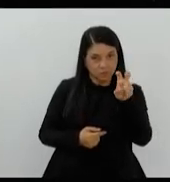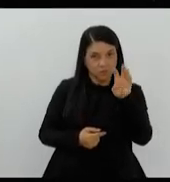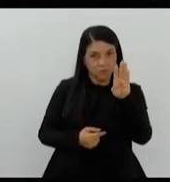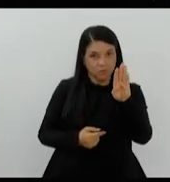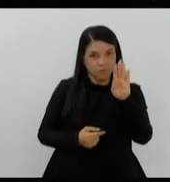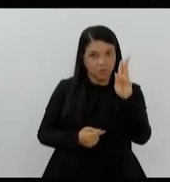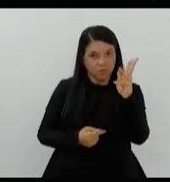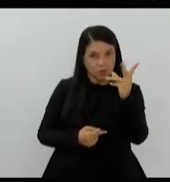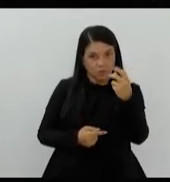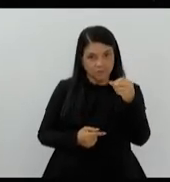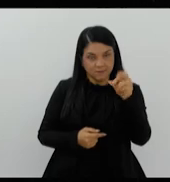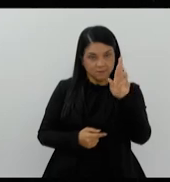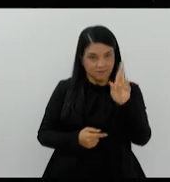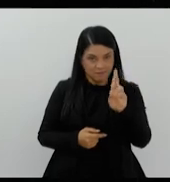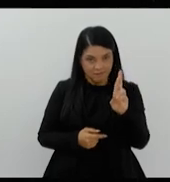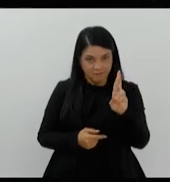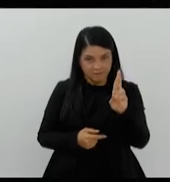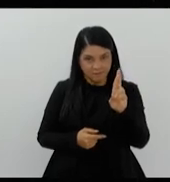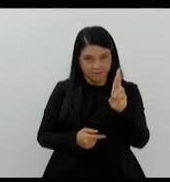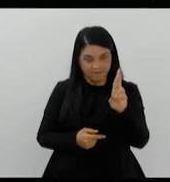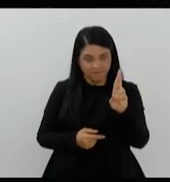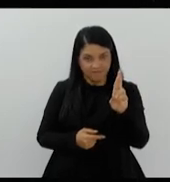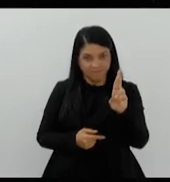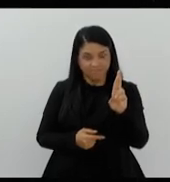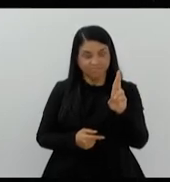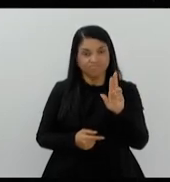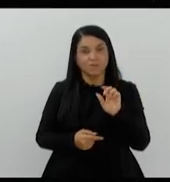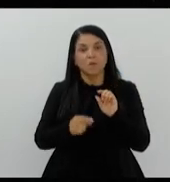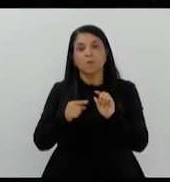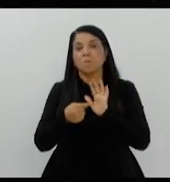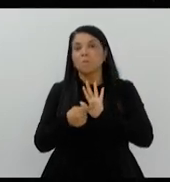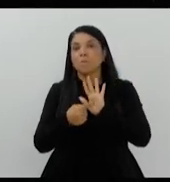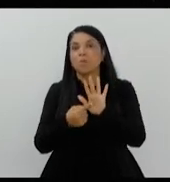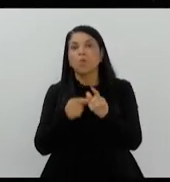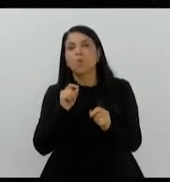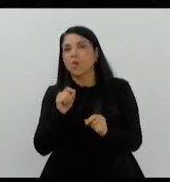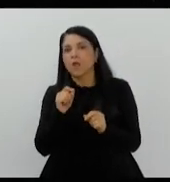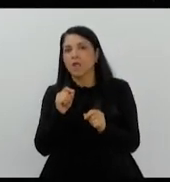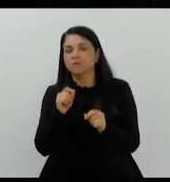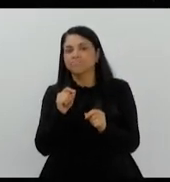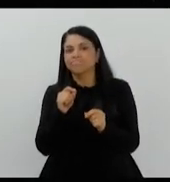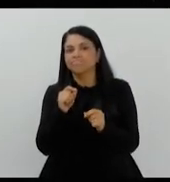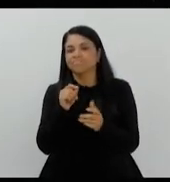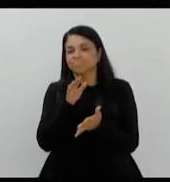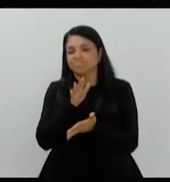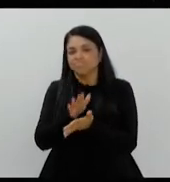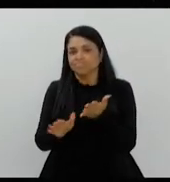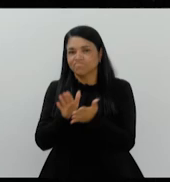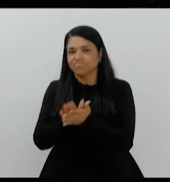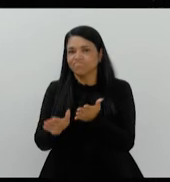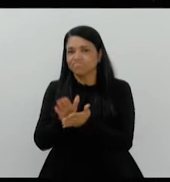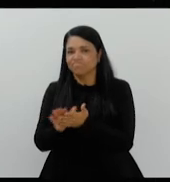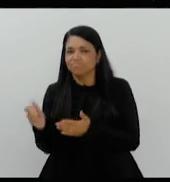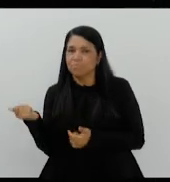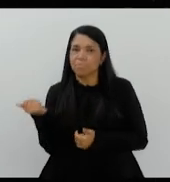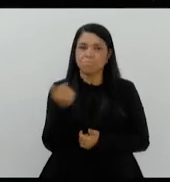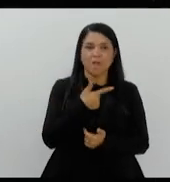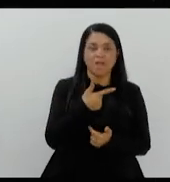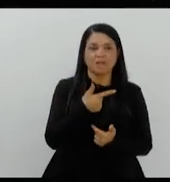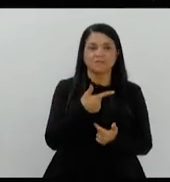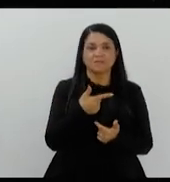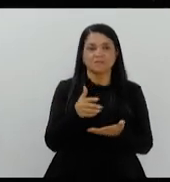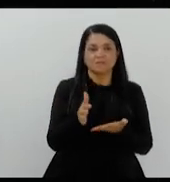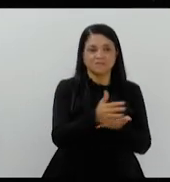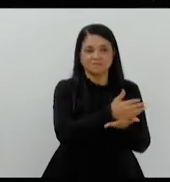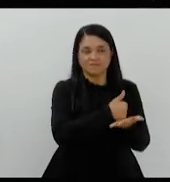de reais. Isto representa um rombo no orçamento de